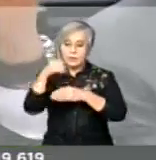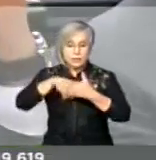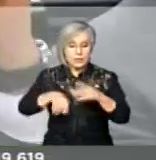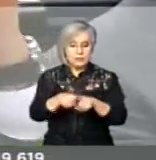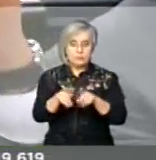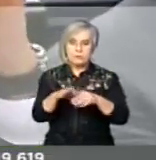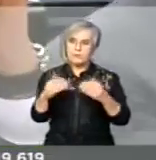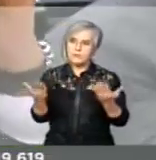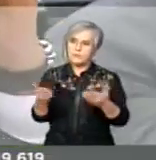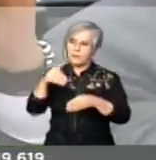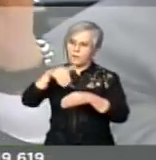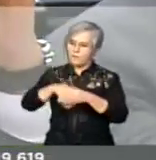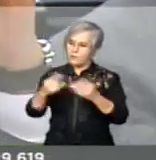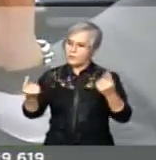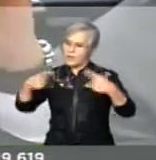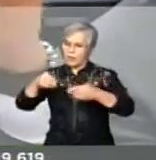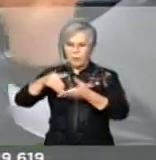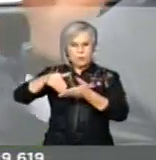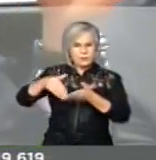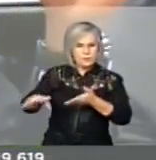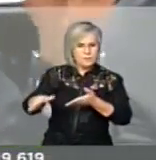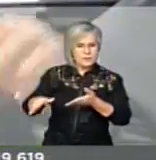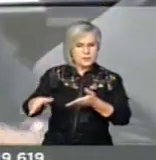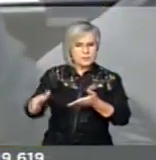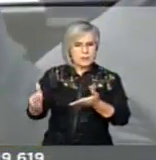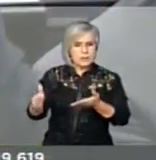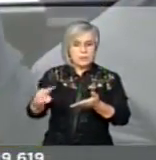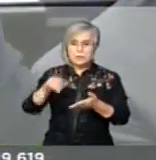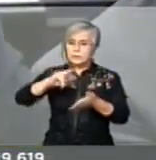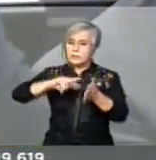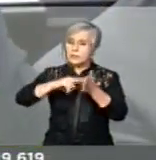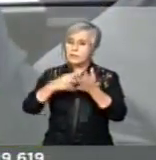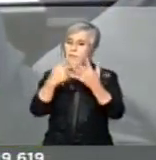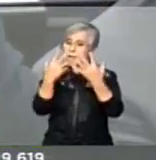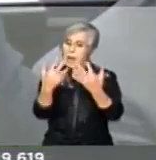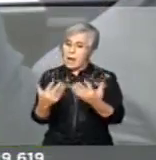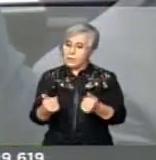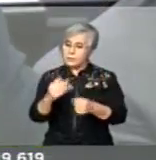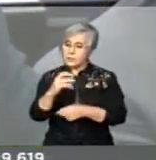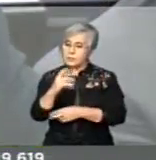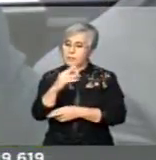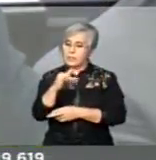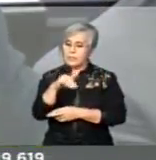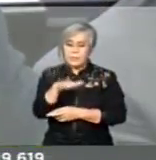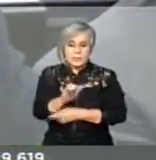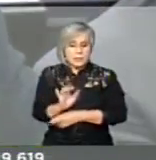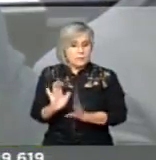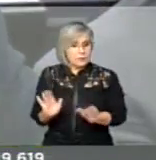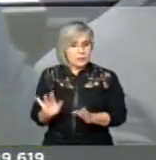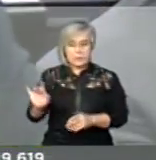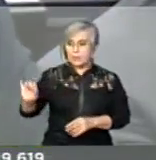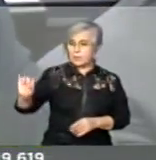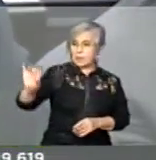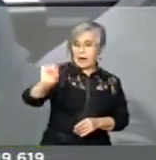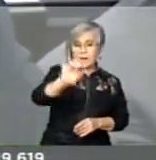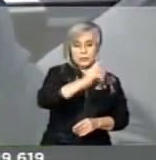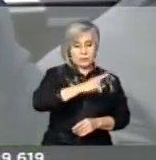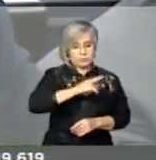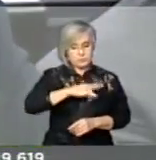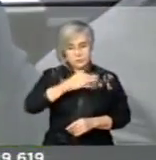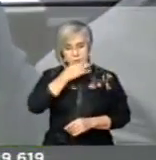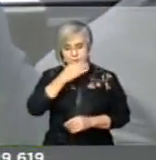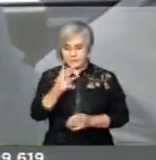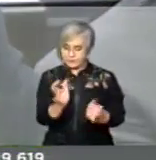votar contra o impeachment é concordar com os crimes. Cada um tem a sua turma. A turma